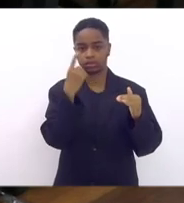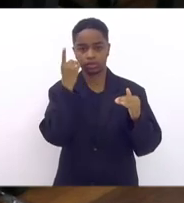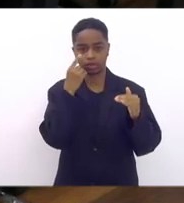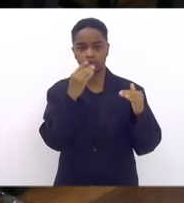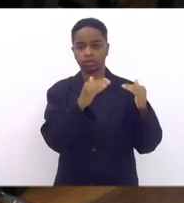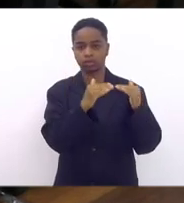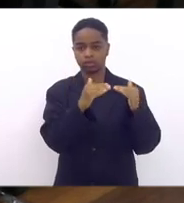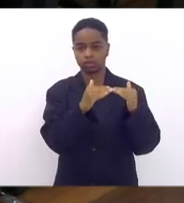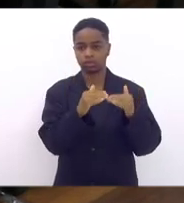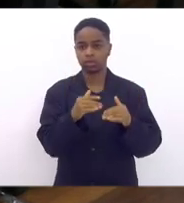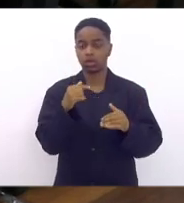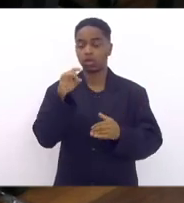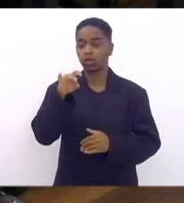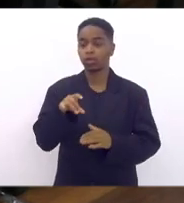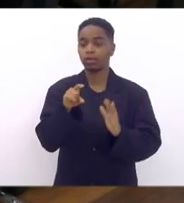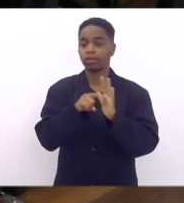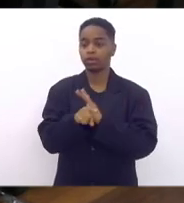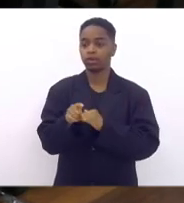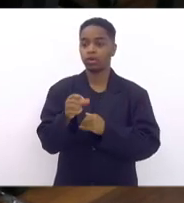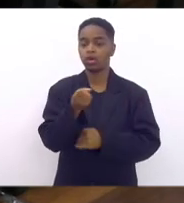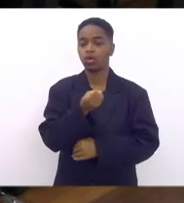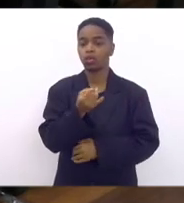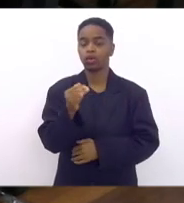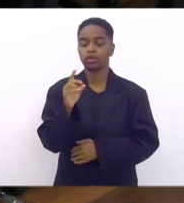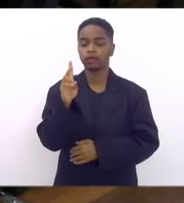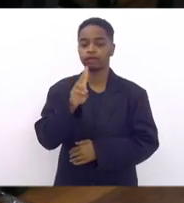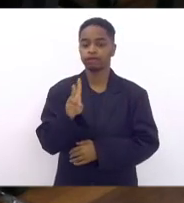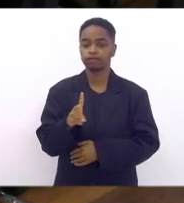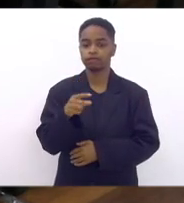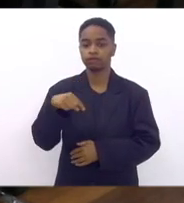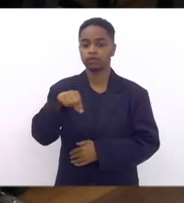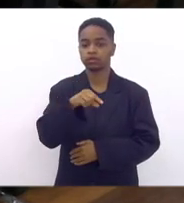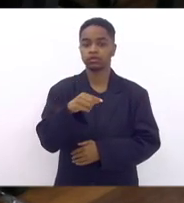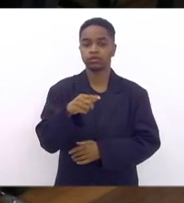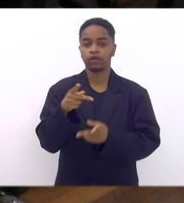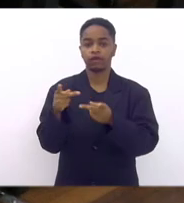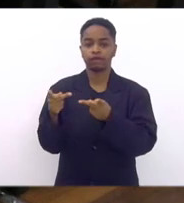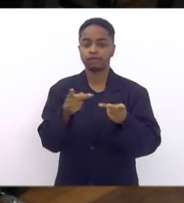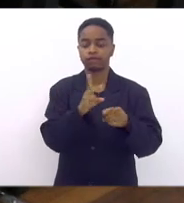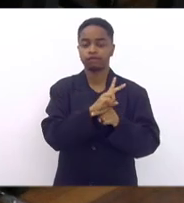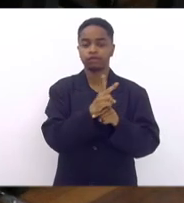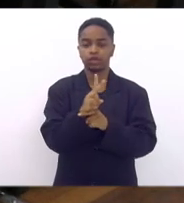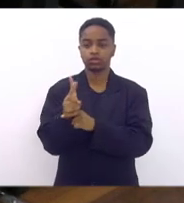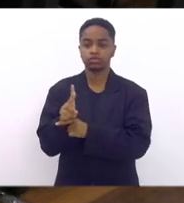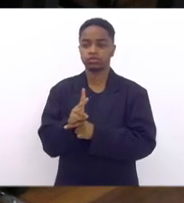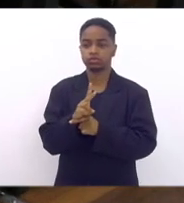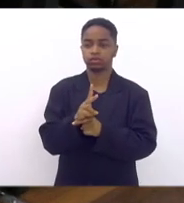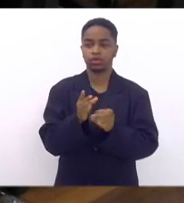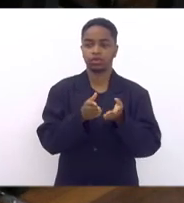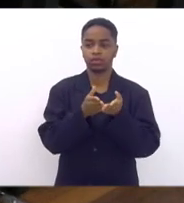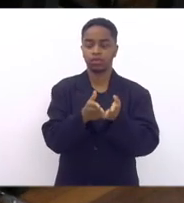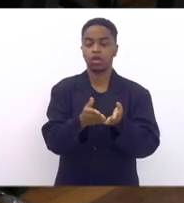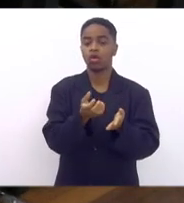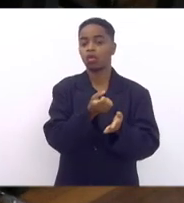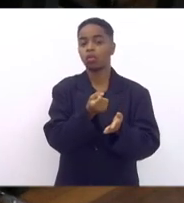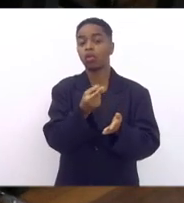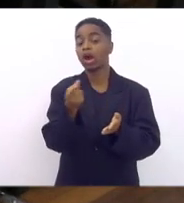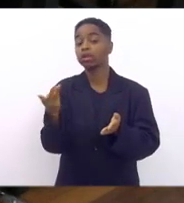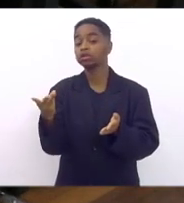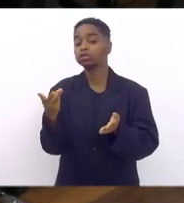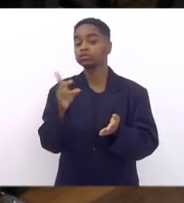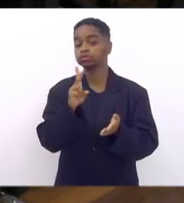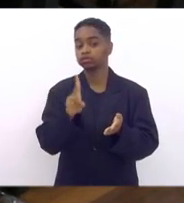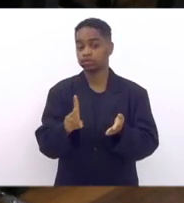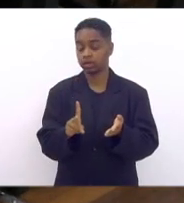vou fazer última pergunta pro iné quantas vezes já saíram da sede de vocês para vistoriar essas embarcações eu queria saber quantificar quantas